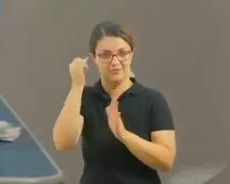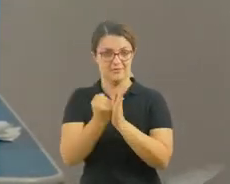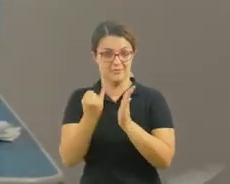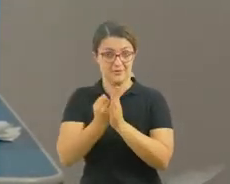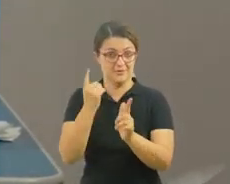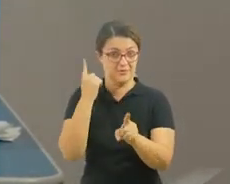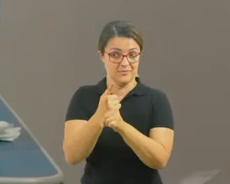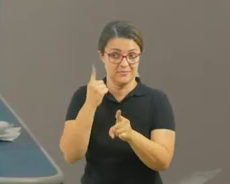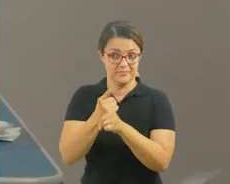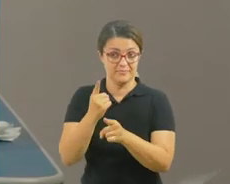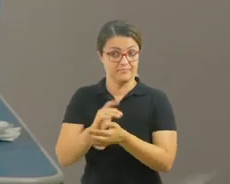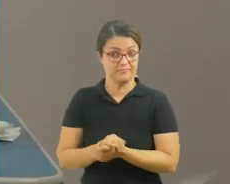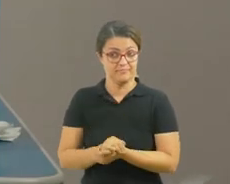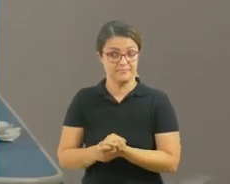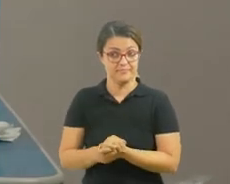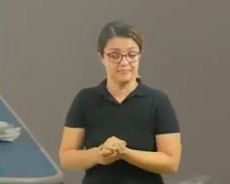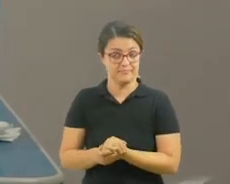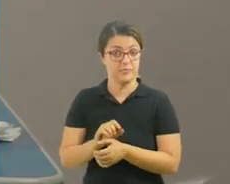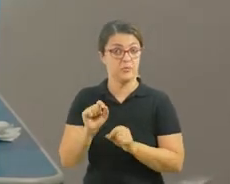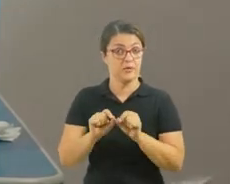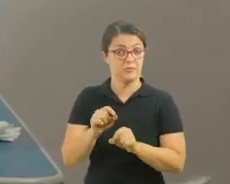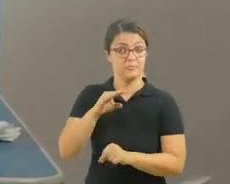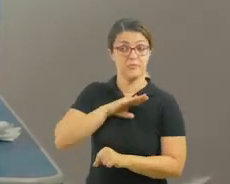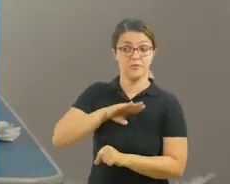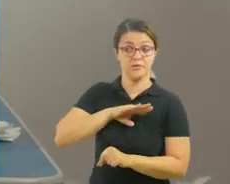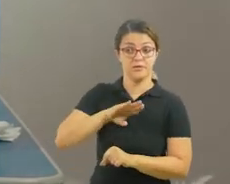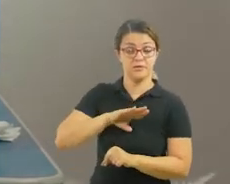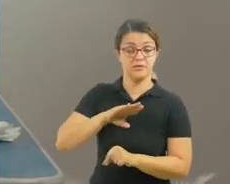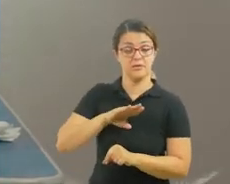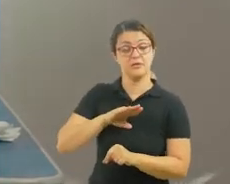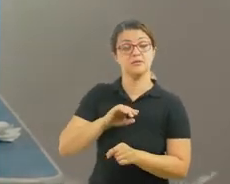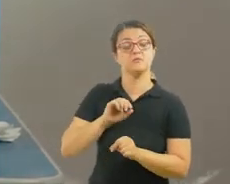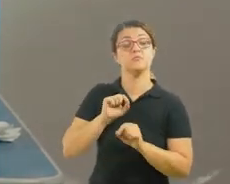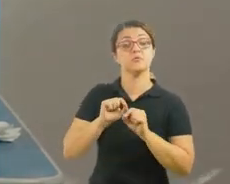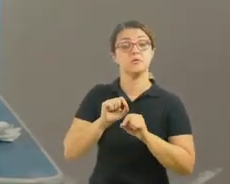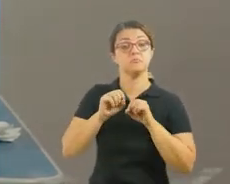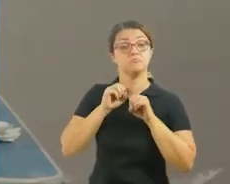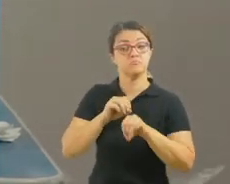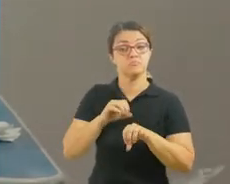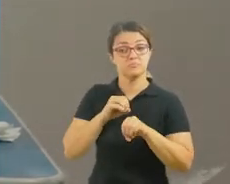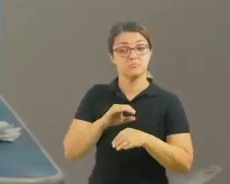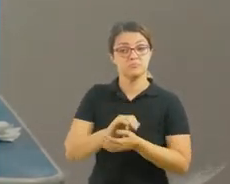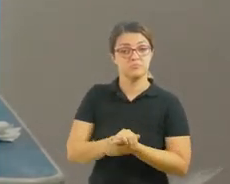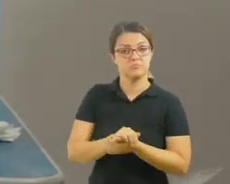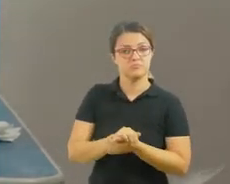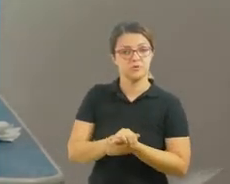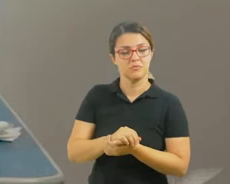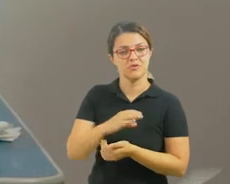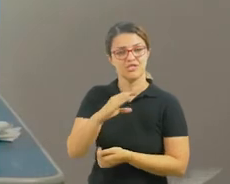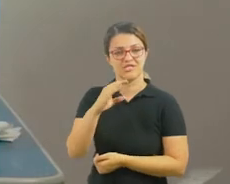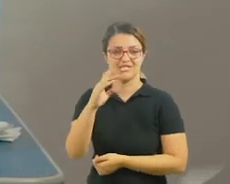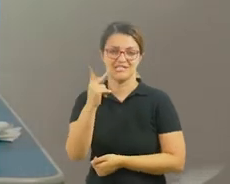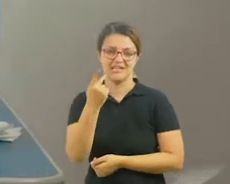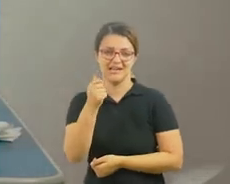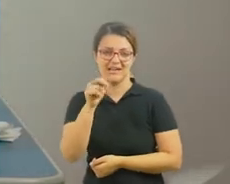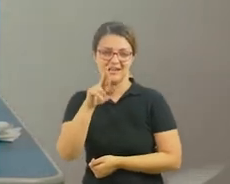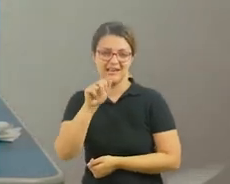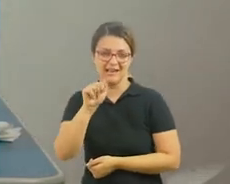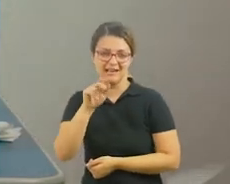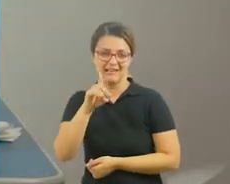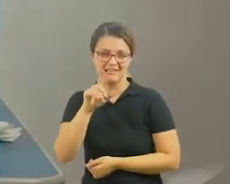lá? Para o termo 1, em língua portuguesa, nós vamos trabalhar com